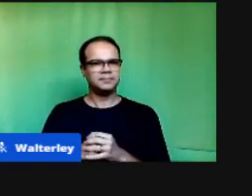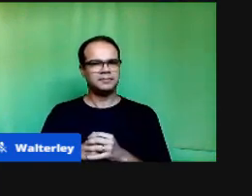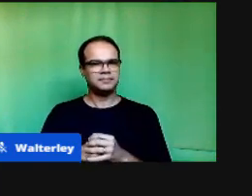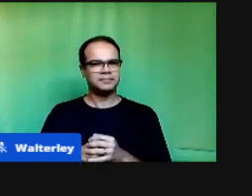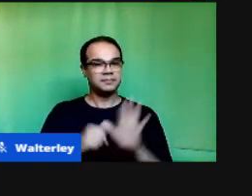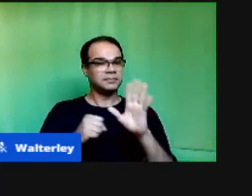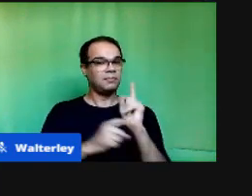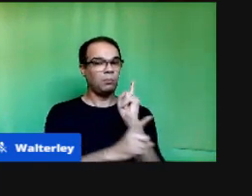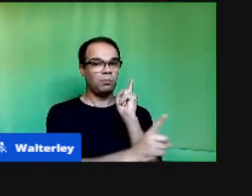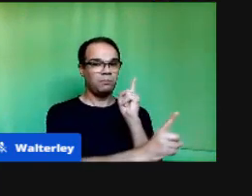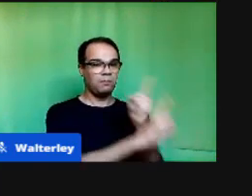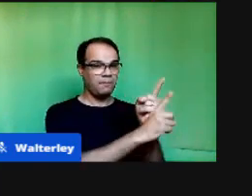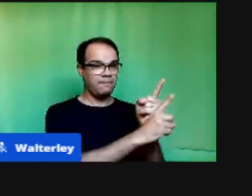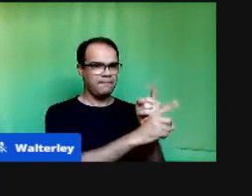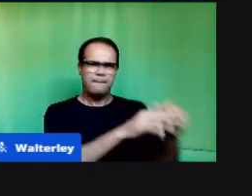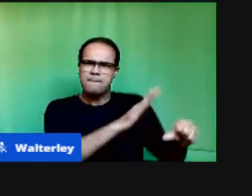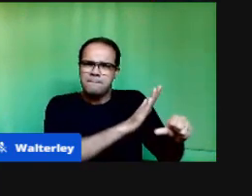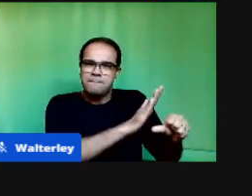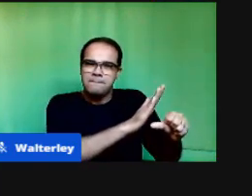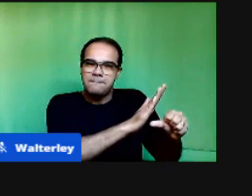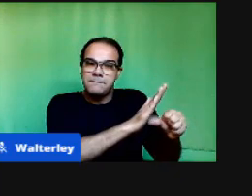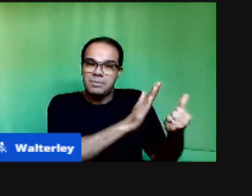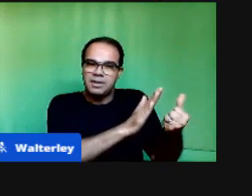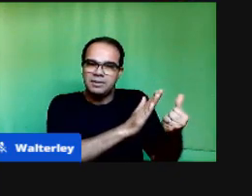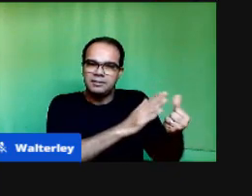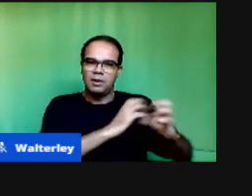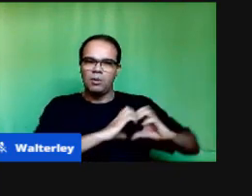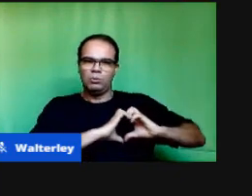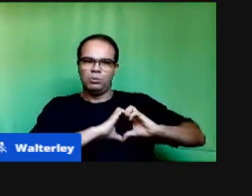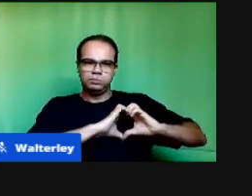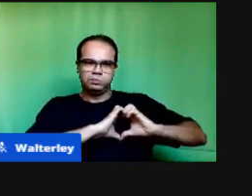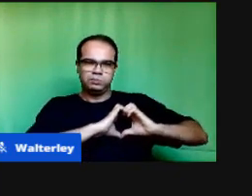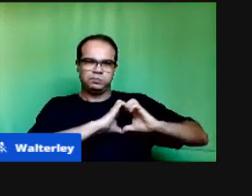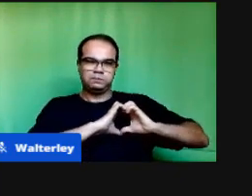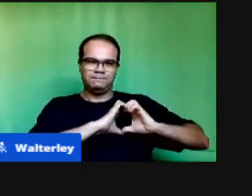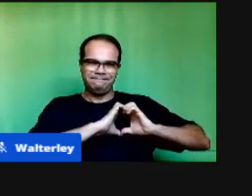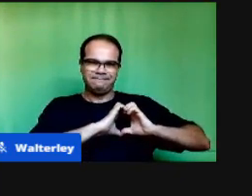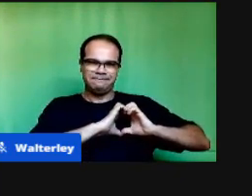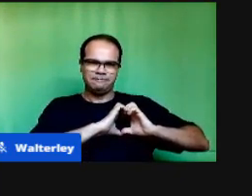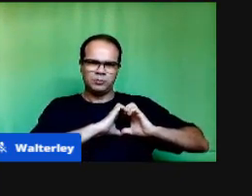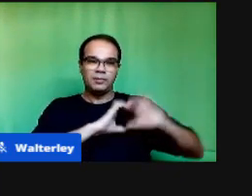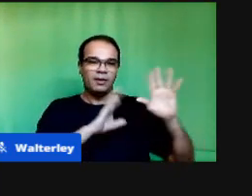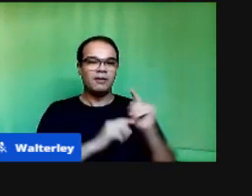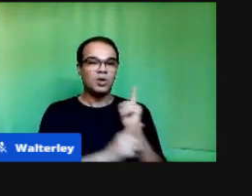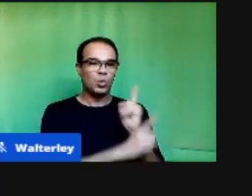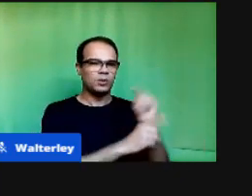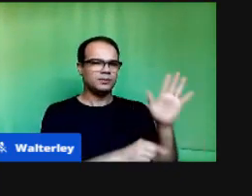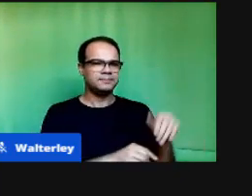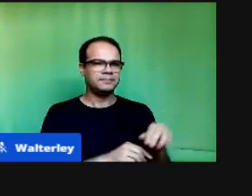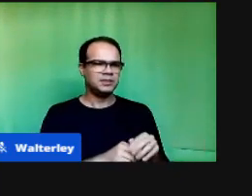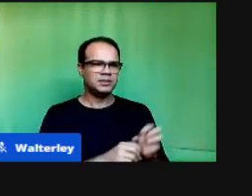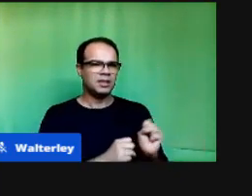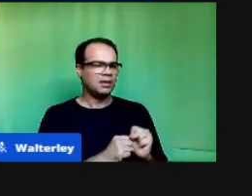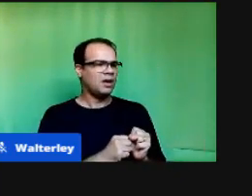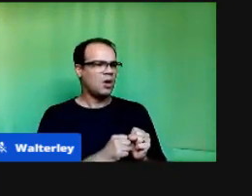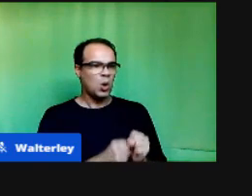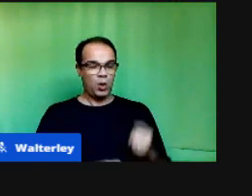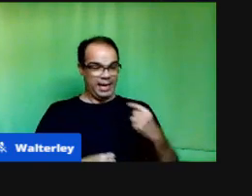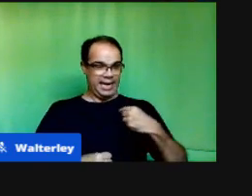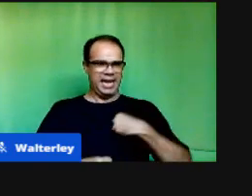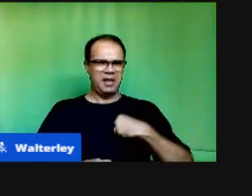se encontrar com alguém pela primeira vez. Você tem um encontro romântico. Você vai contar seus podres para a pessoa logo de cara? Não